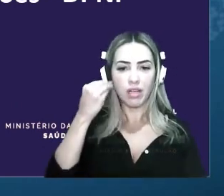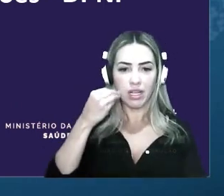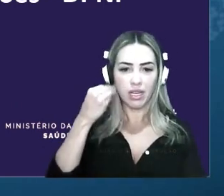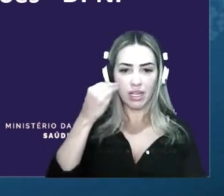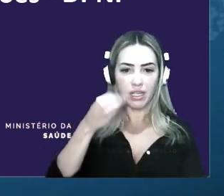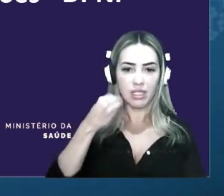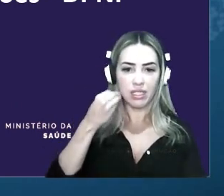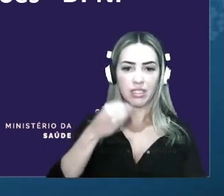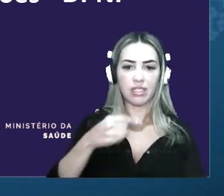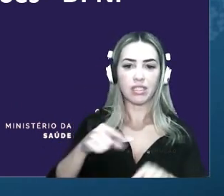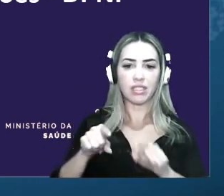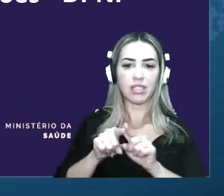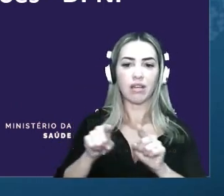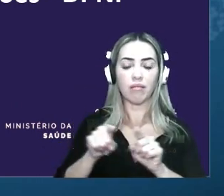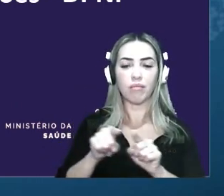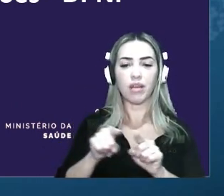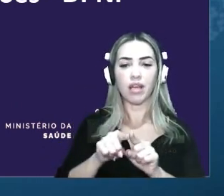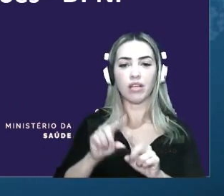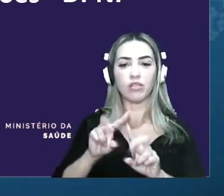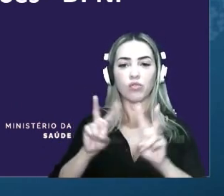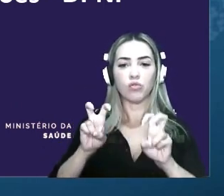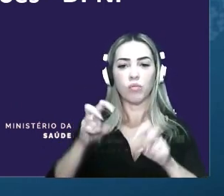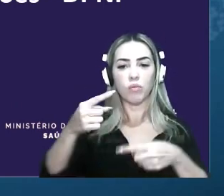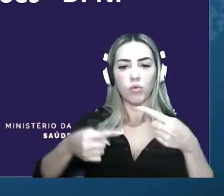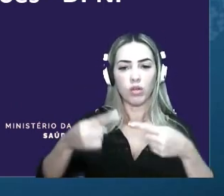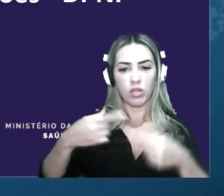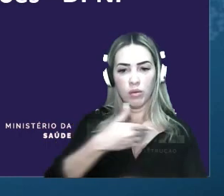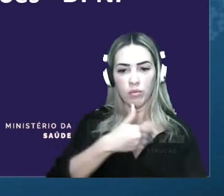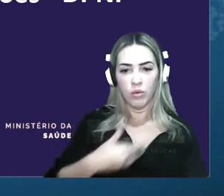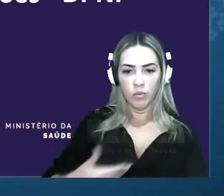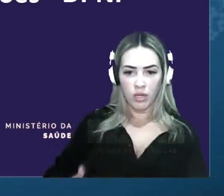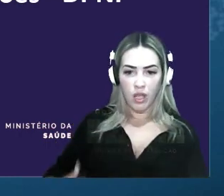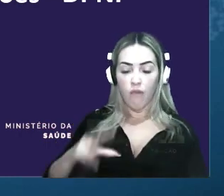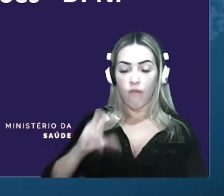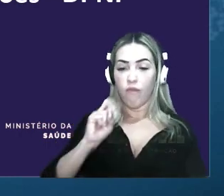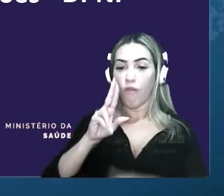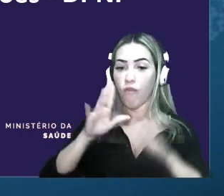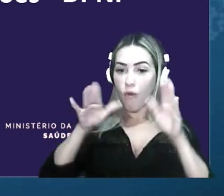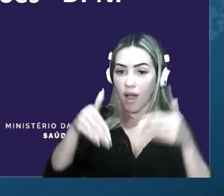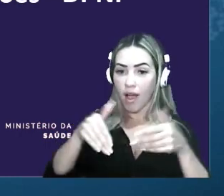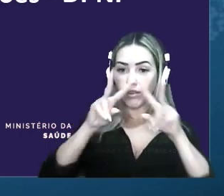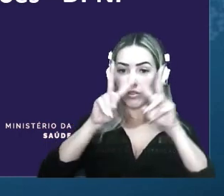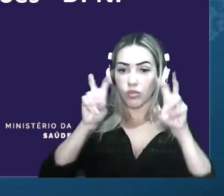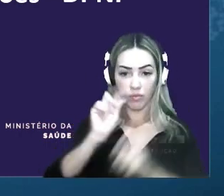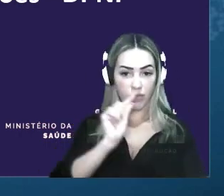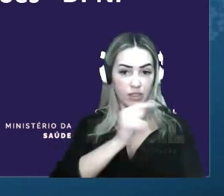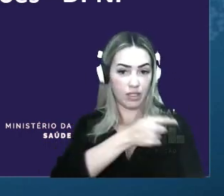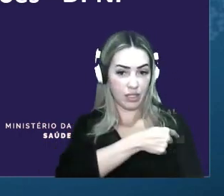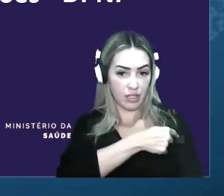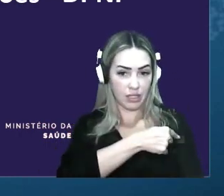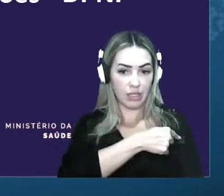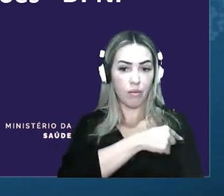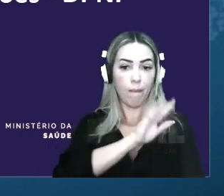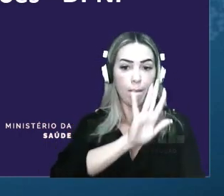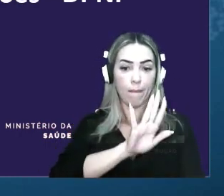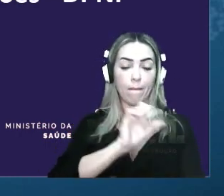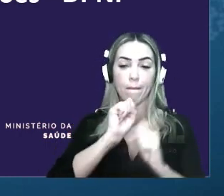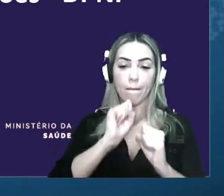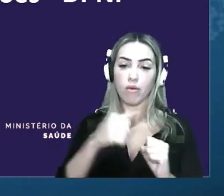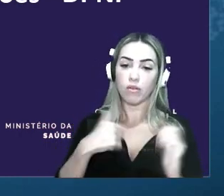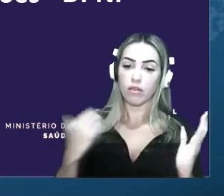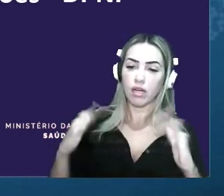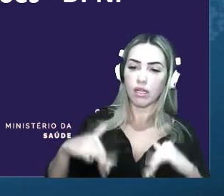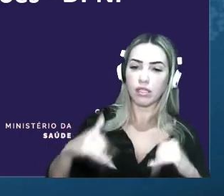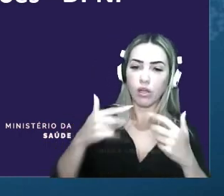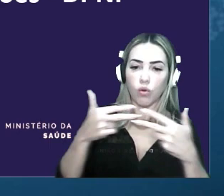da política pública. Eu vou falar, doutora Margarete, eu vou focar na vacinação, mas eu posso trazer algo mais sobre, porque eu vou